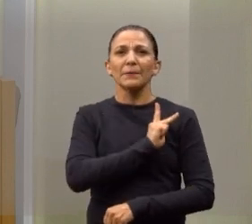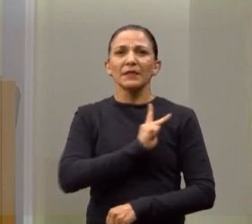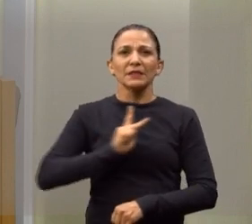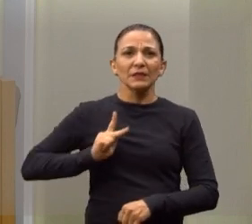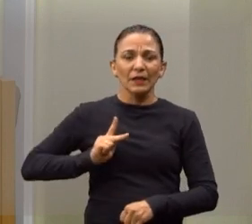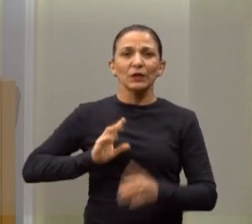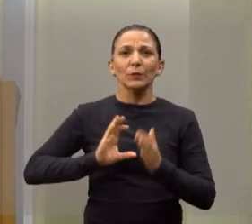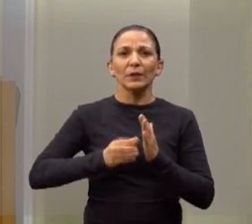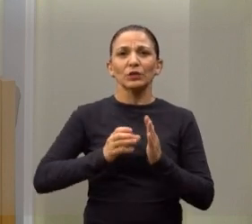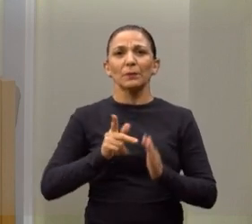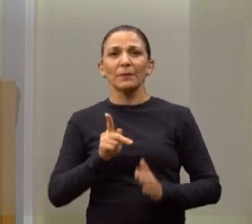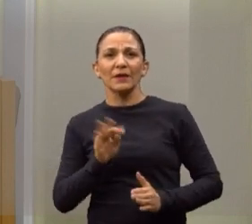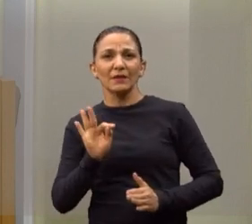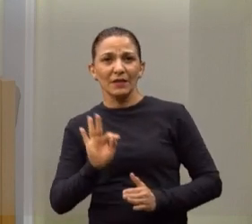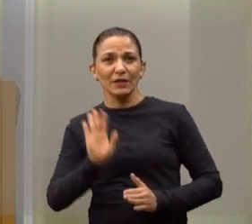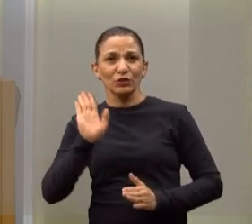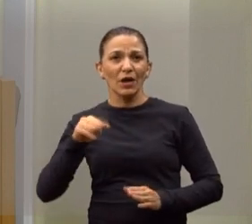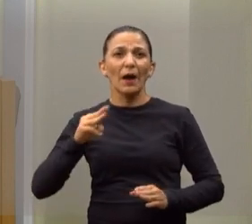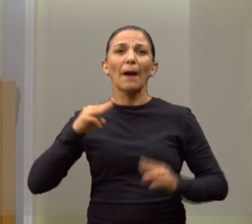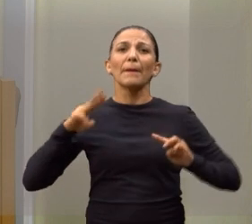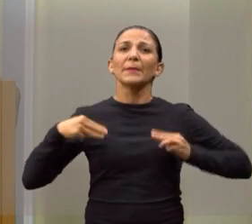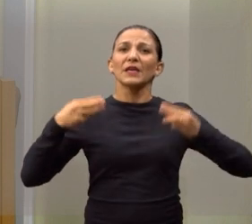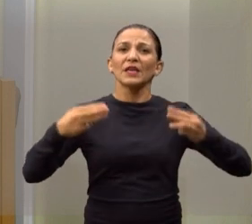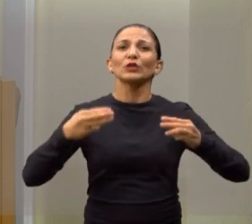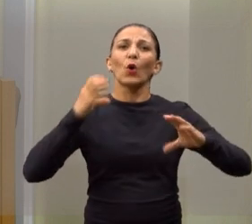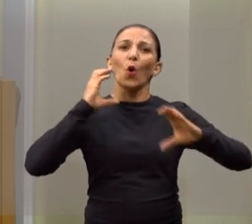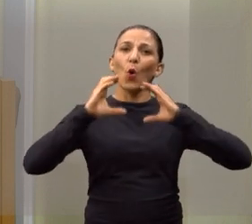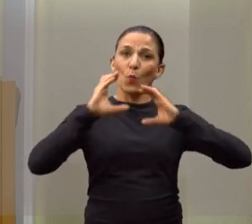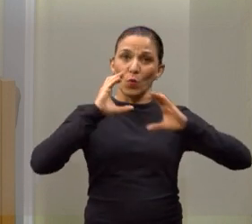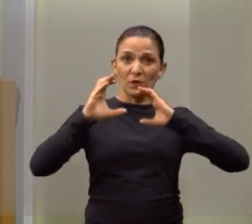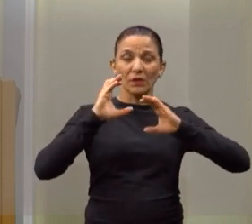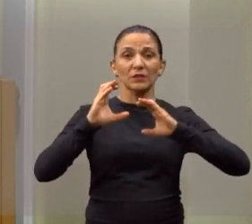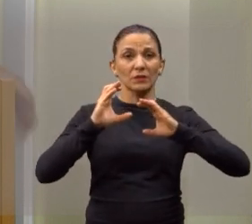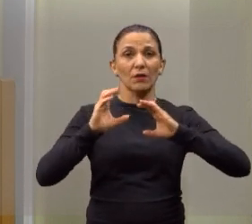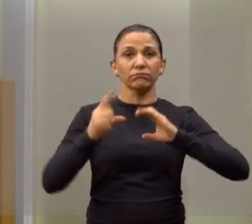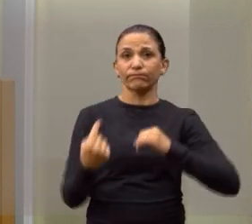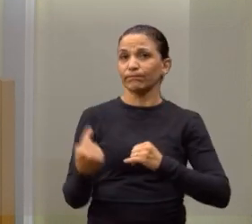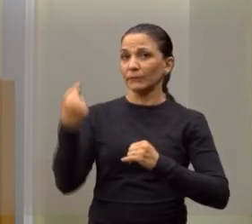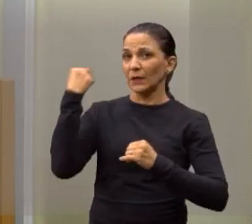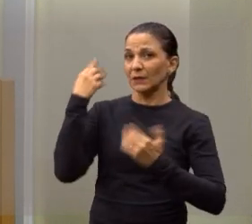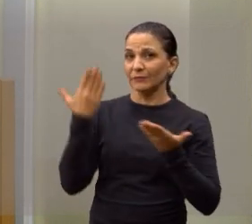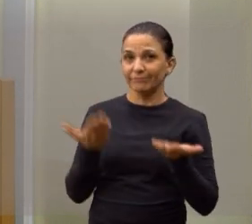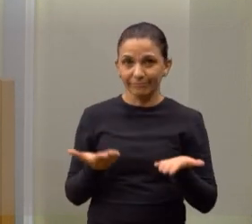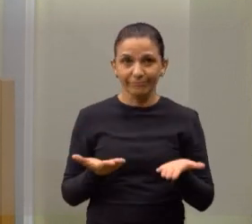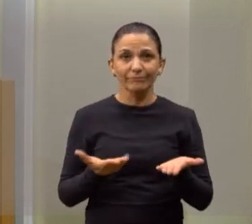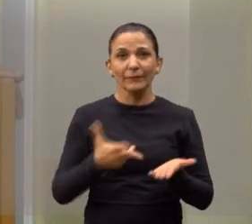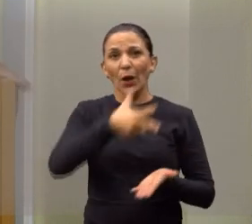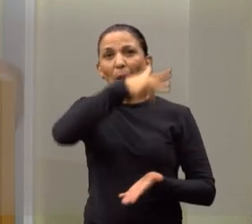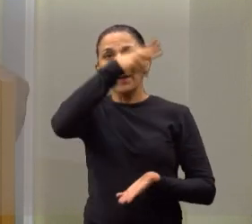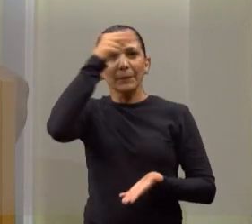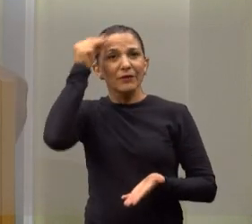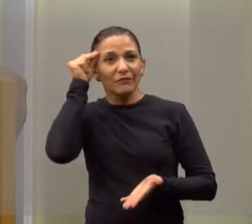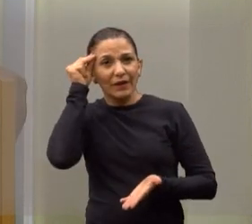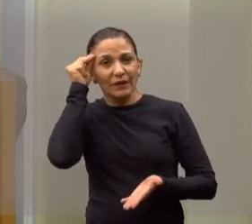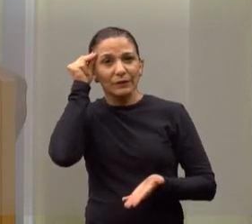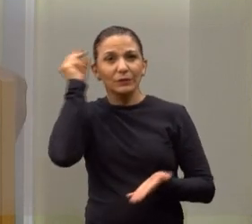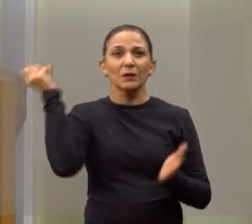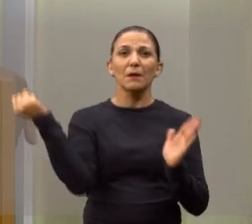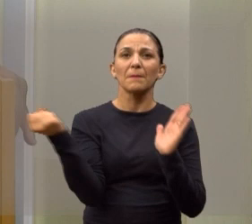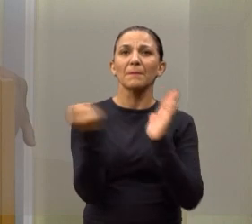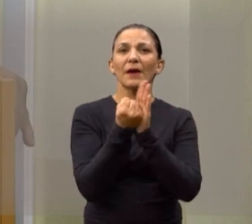PT foi ministro da comunicação então é um prefeito que está deixando